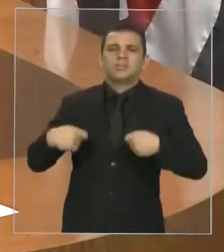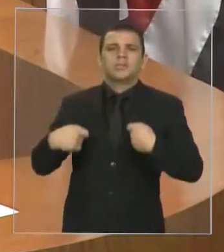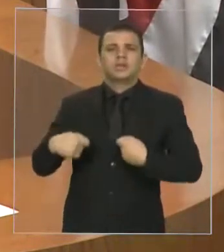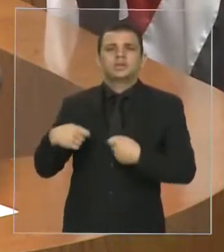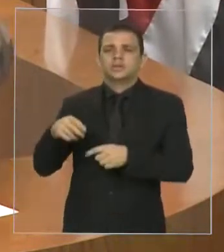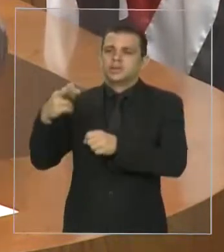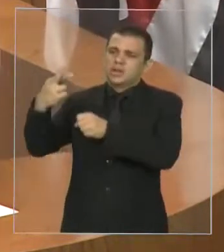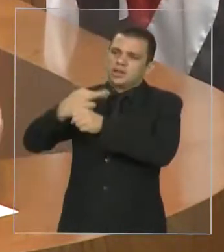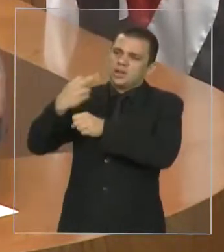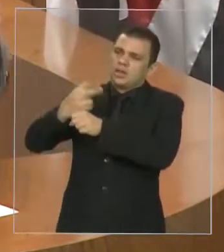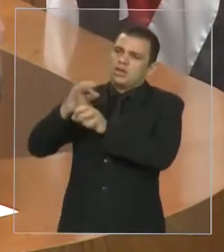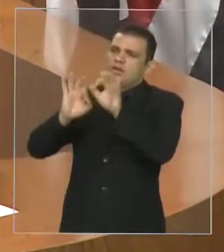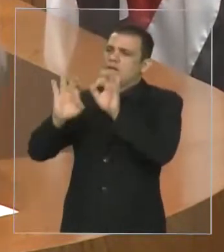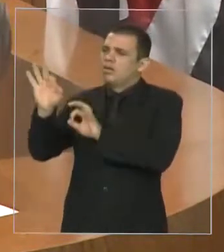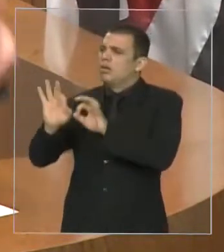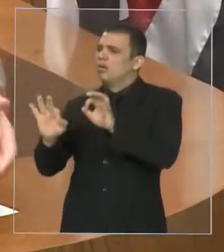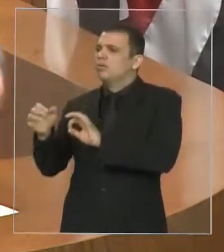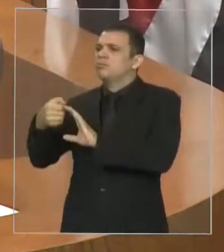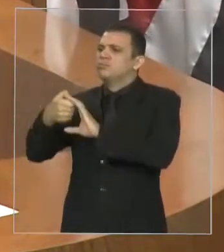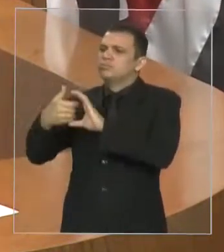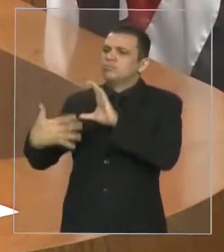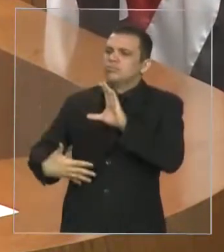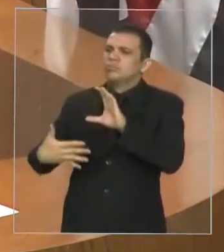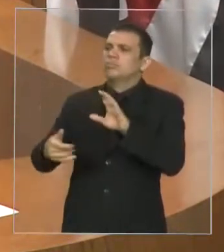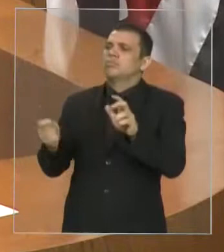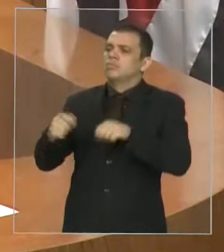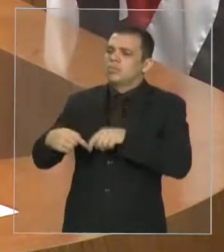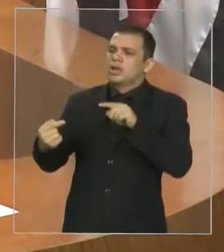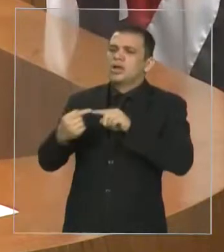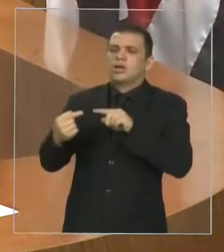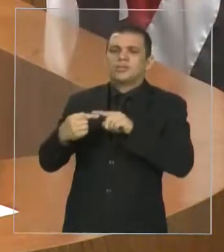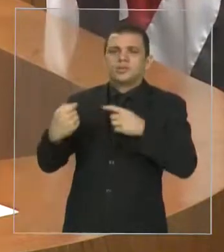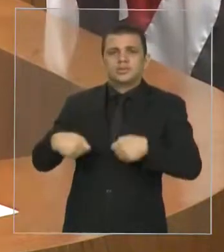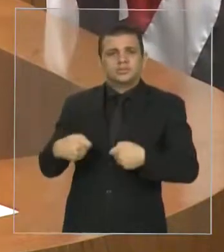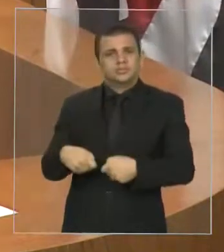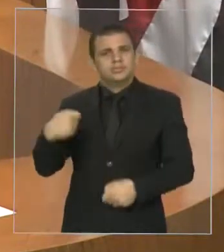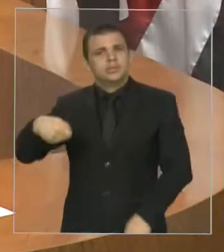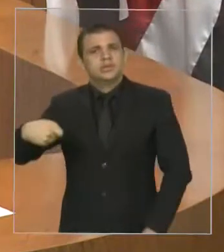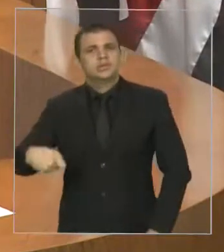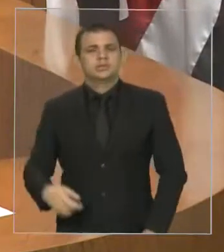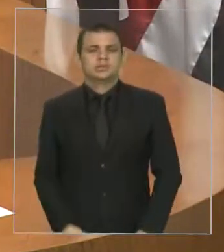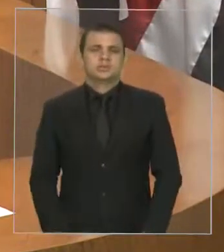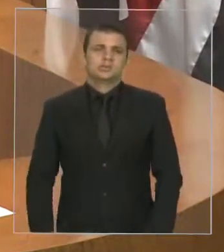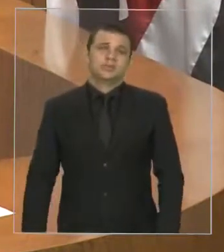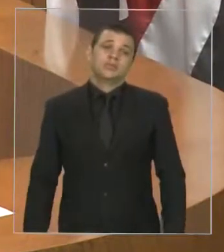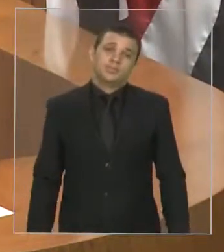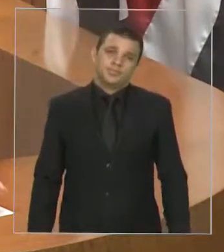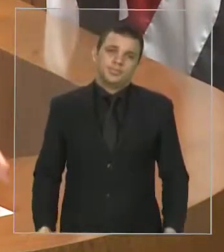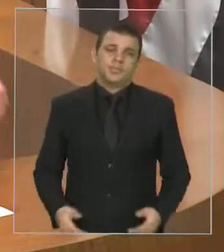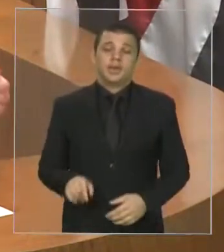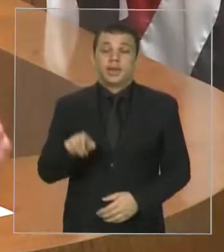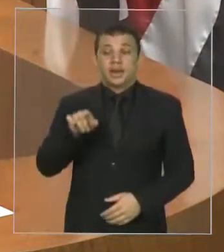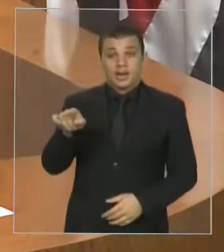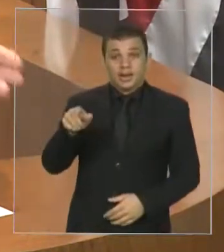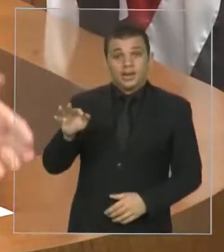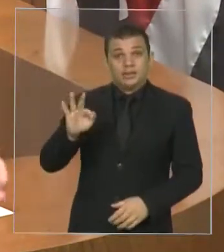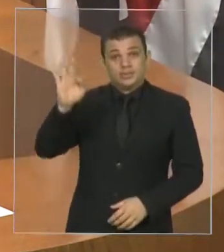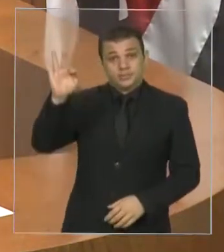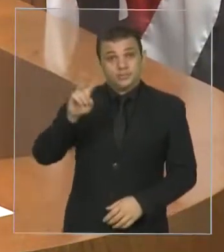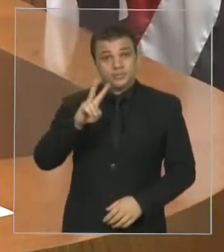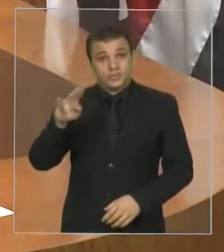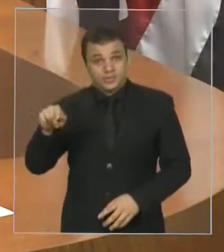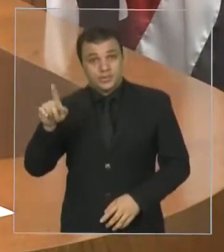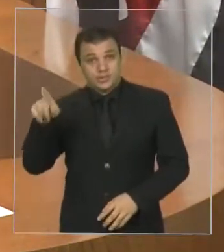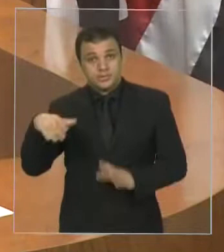ter as características necessárias para aquela finalidade? Ora, ali vai funcionar um centro de ortopedia